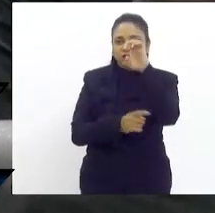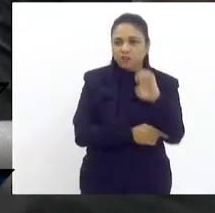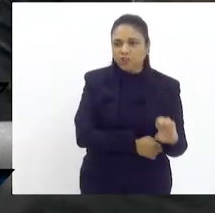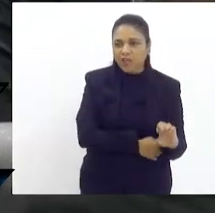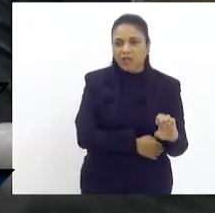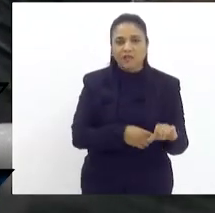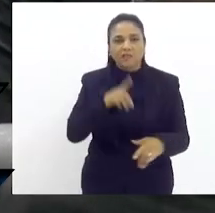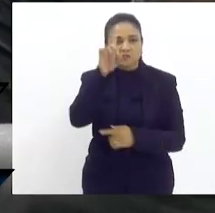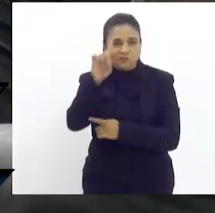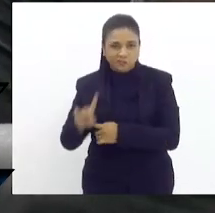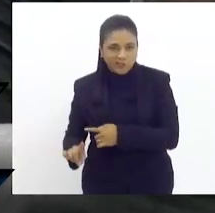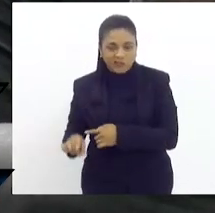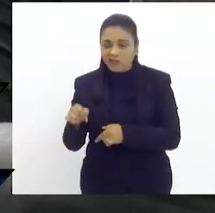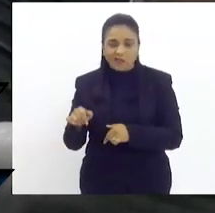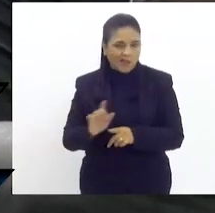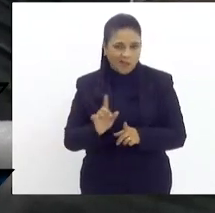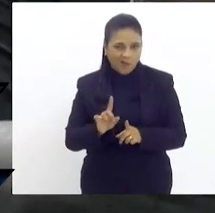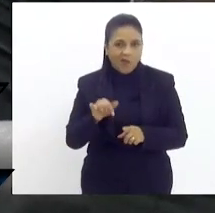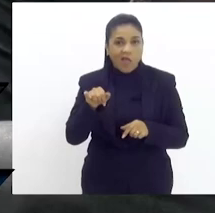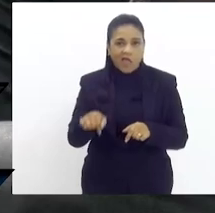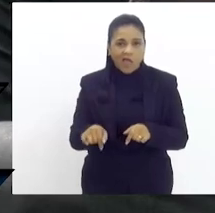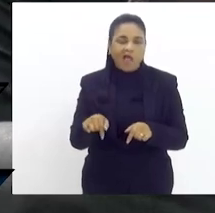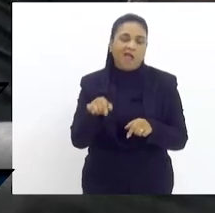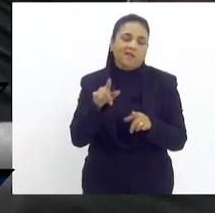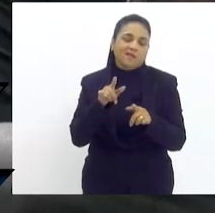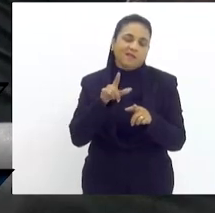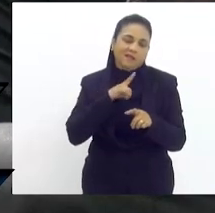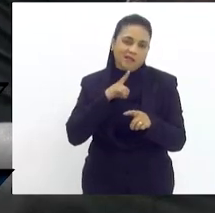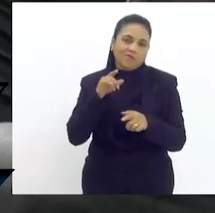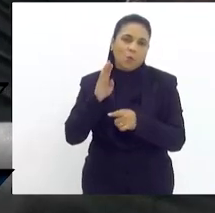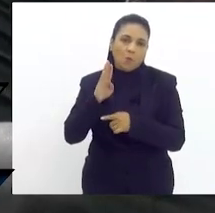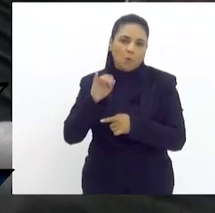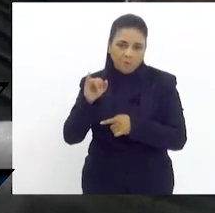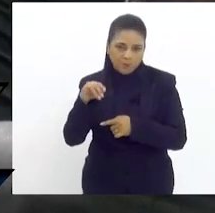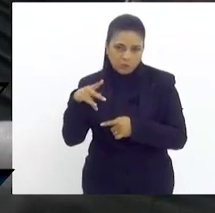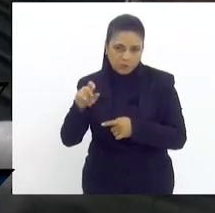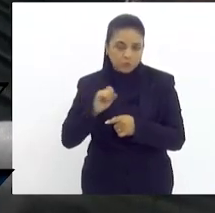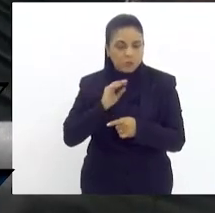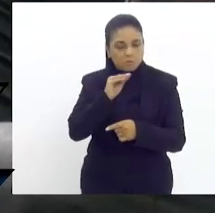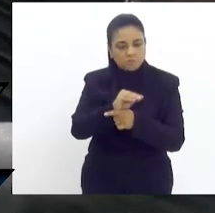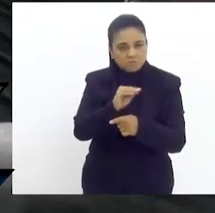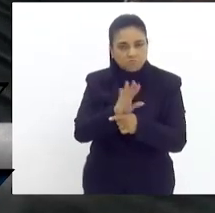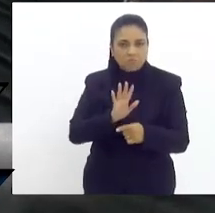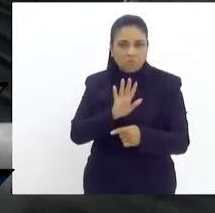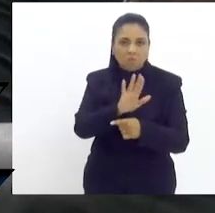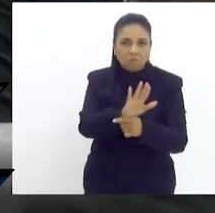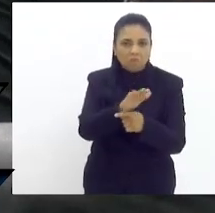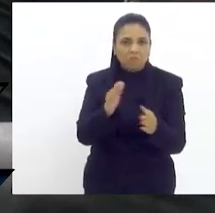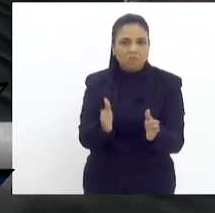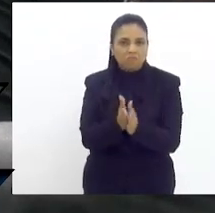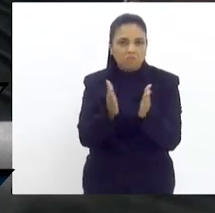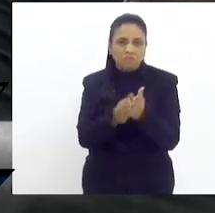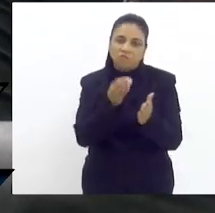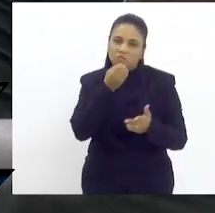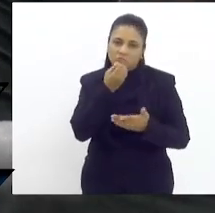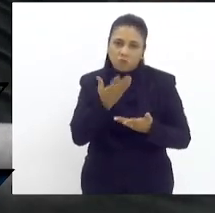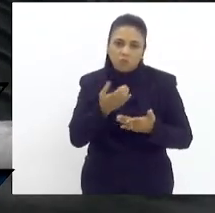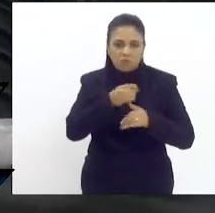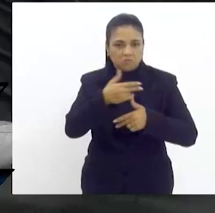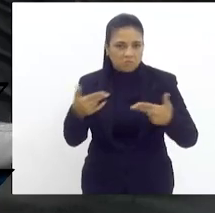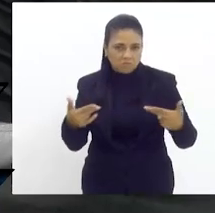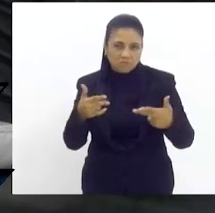que fez o bem para a população principalmente de volta redonda e região então é um absurdo a gente